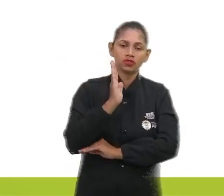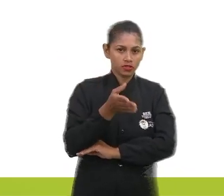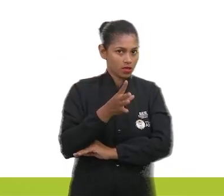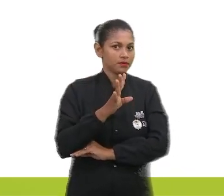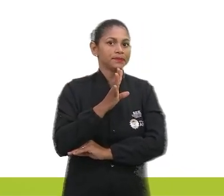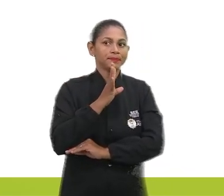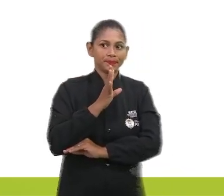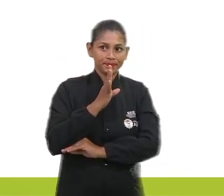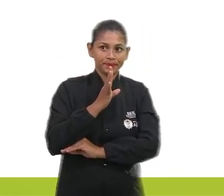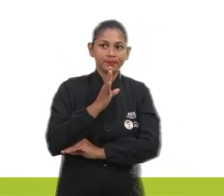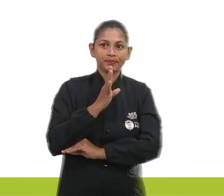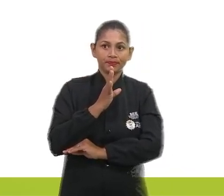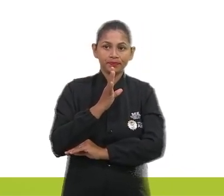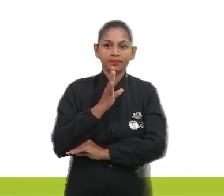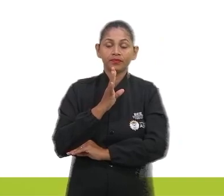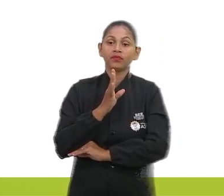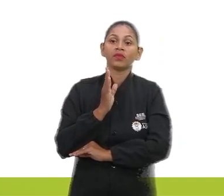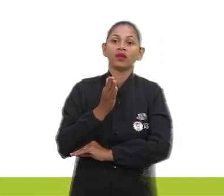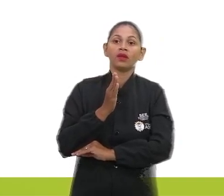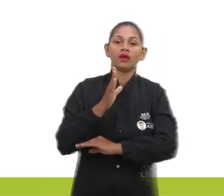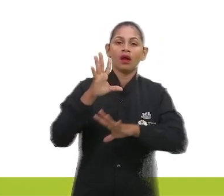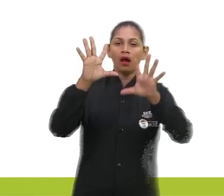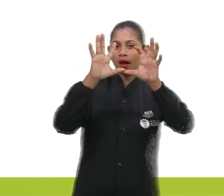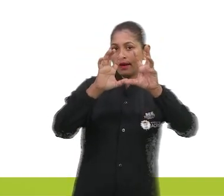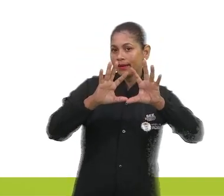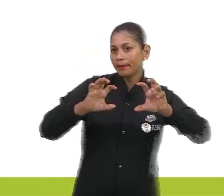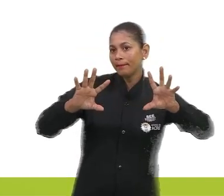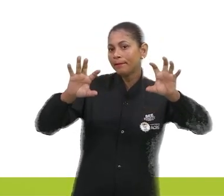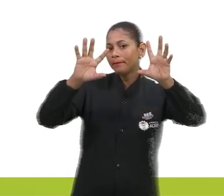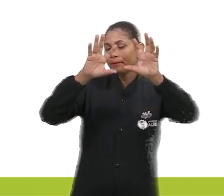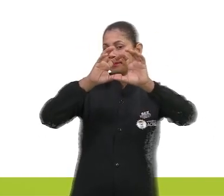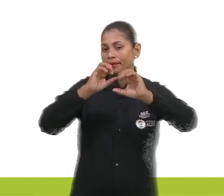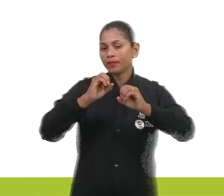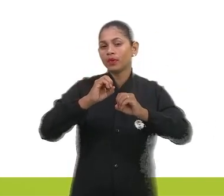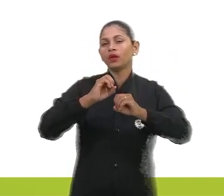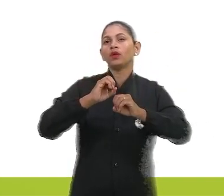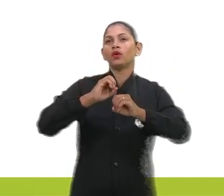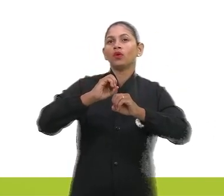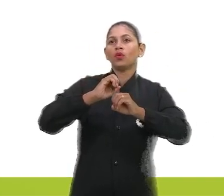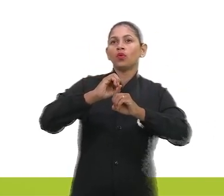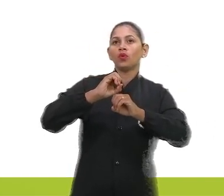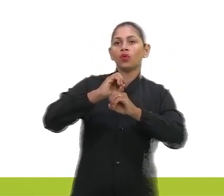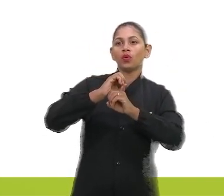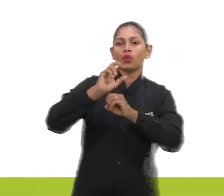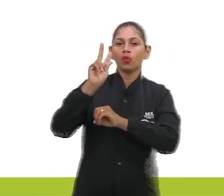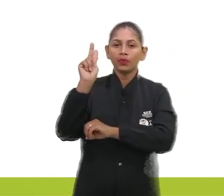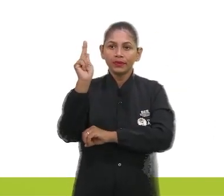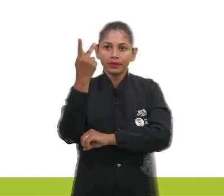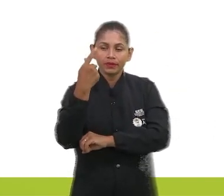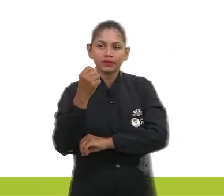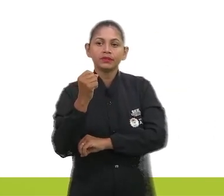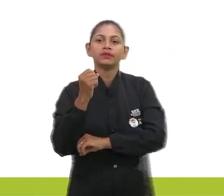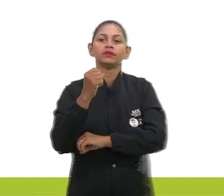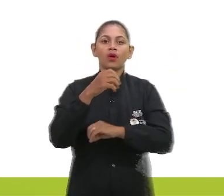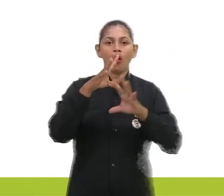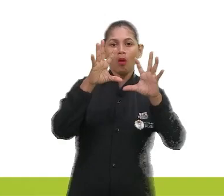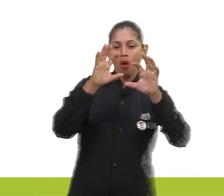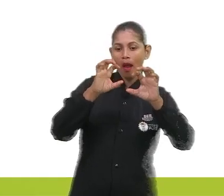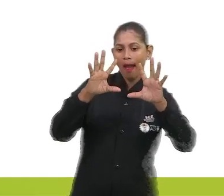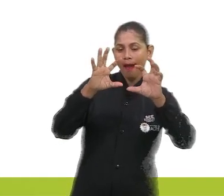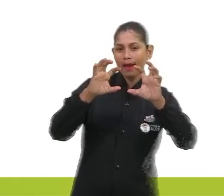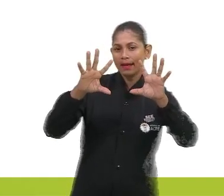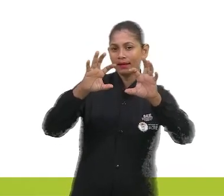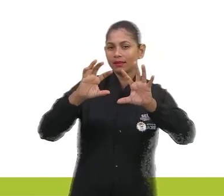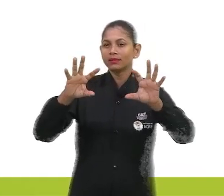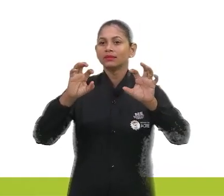conversando. Então, eu tenho uma nebulosa, que ela é formada por hidrogênio, né? Então são moléculas gasosas,